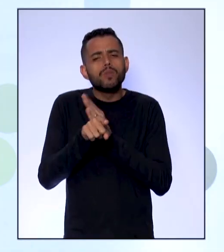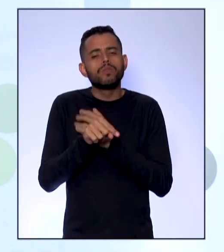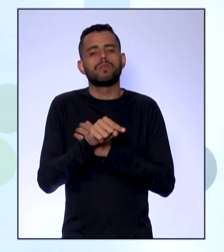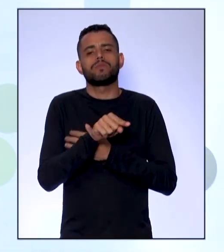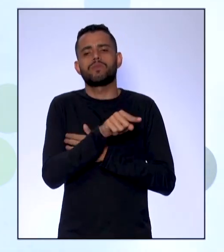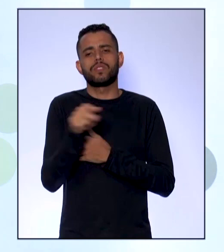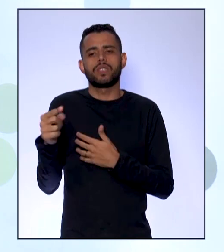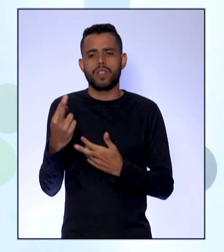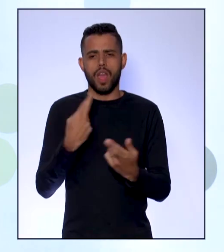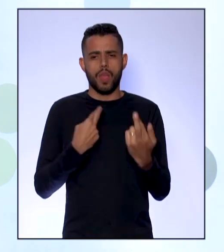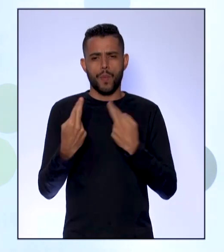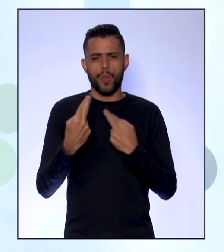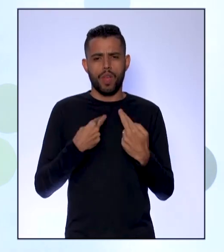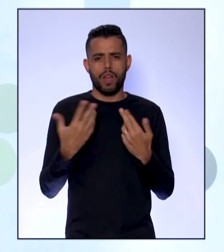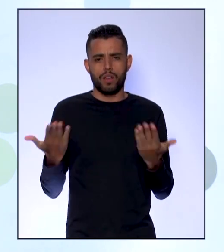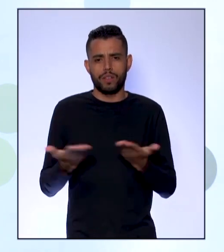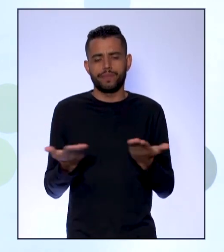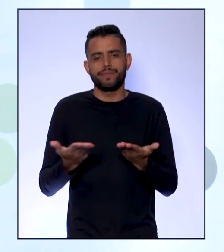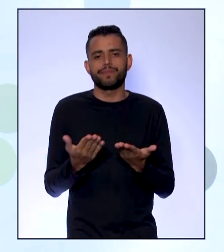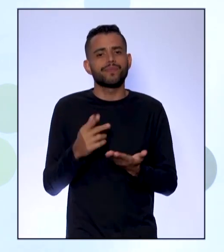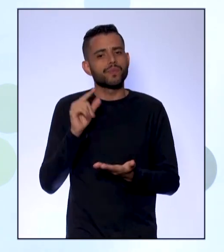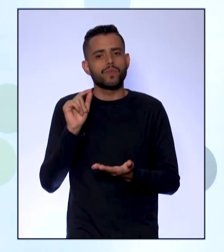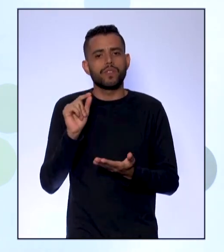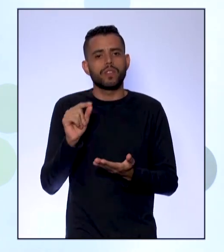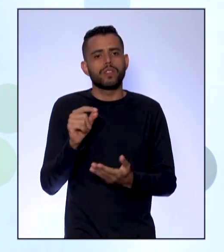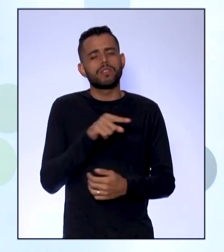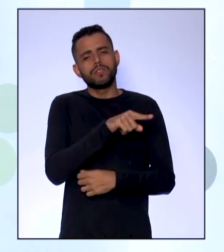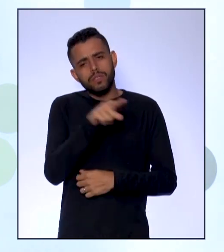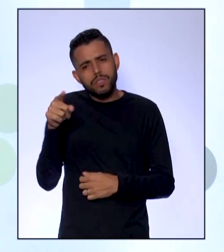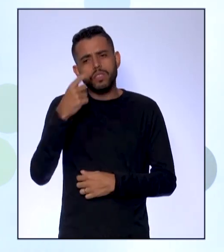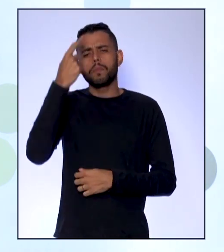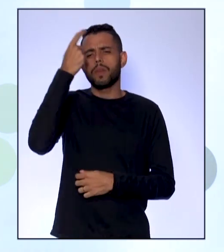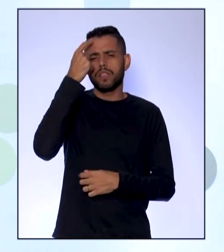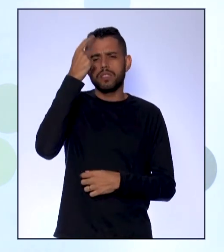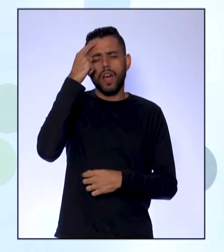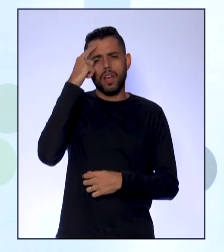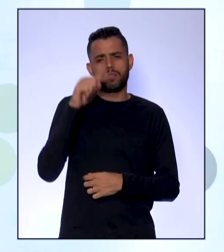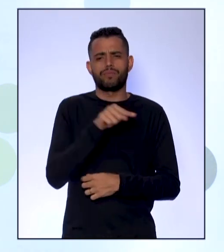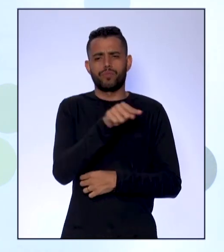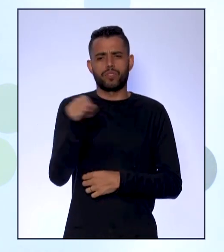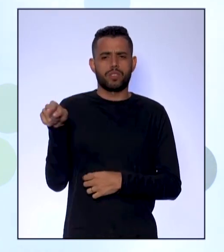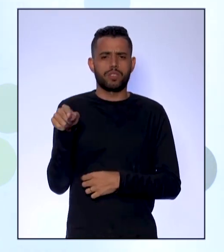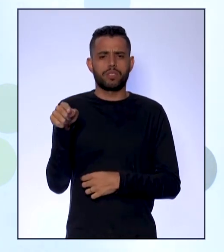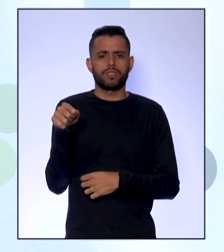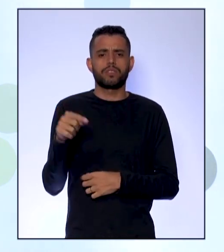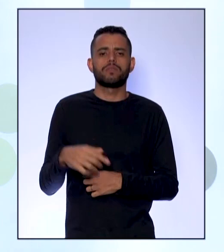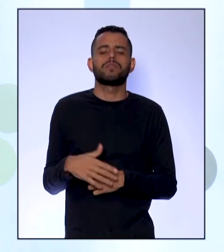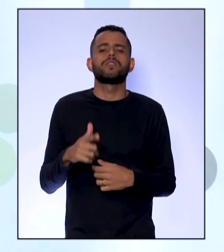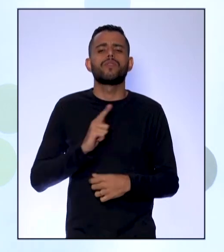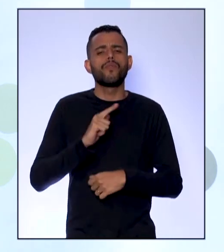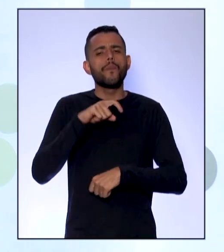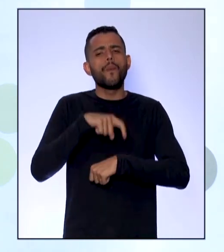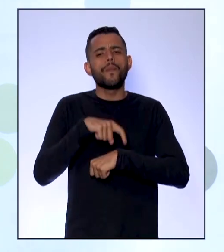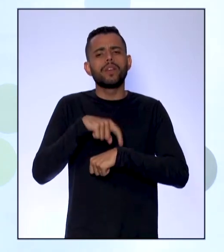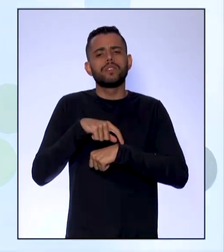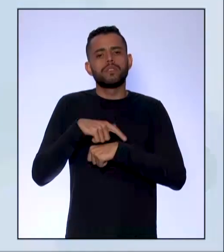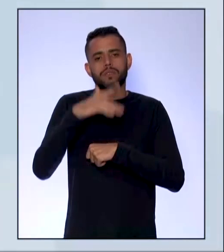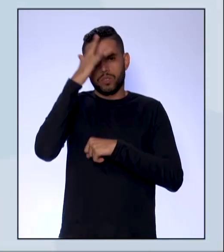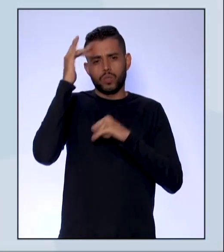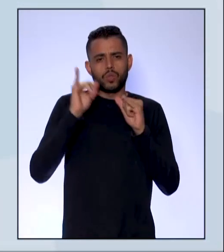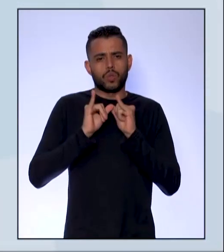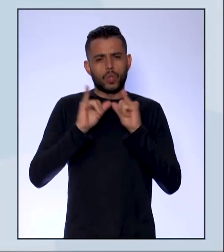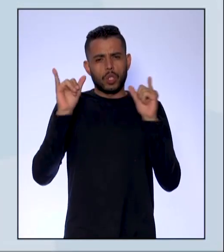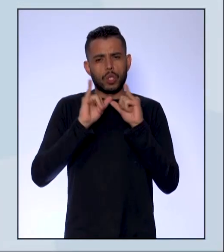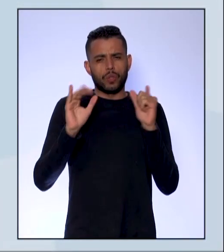vocês responderem aqui para a gente, que é para vocês também pensarem nisso para vocês. Então, em algum momento, já espalharam fake news ou